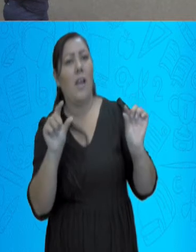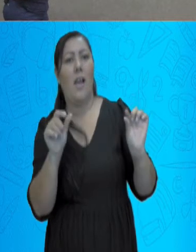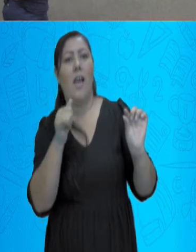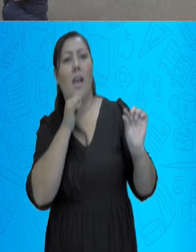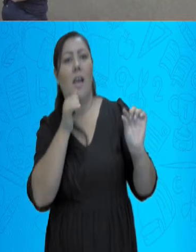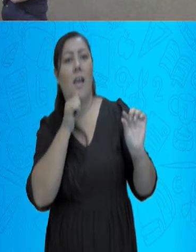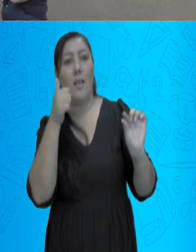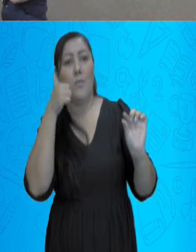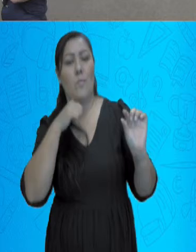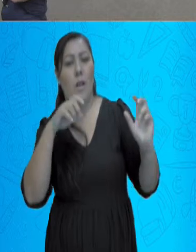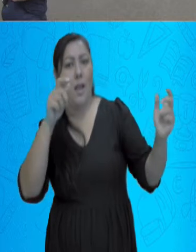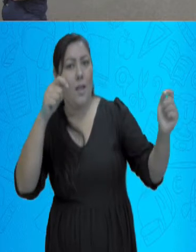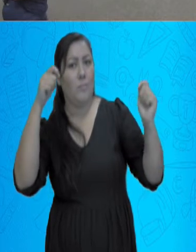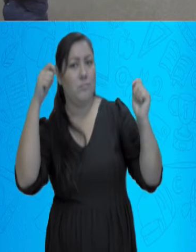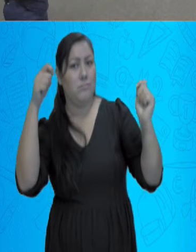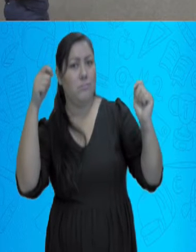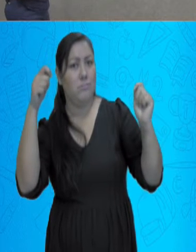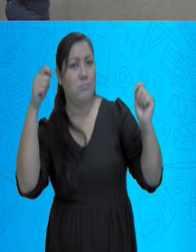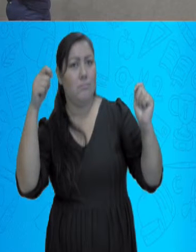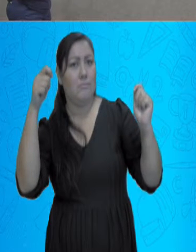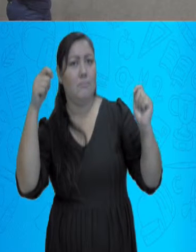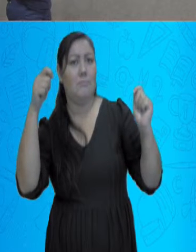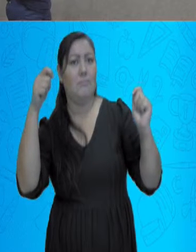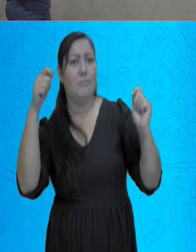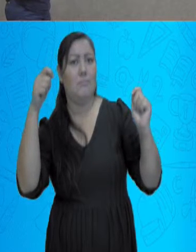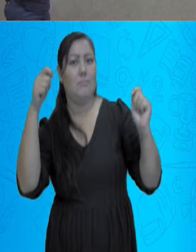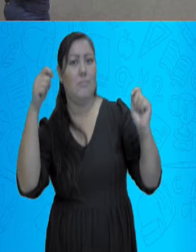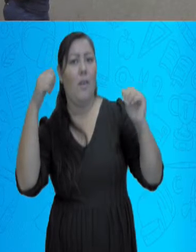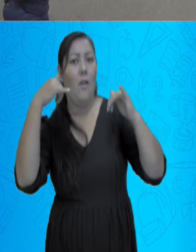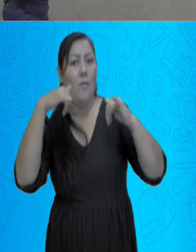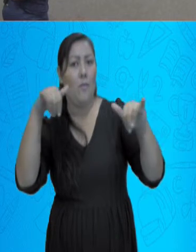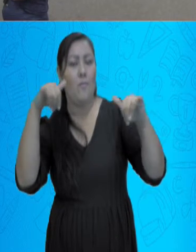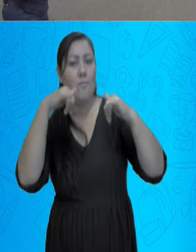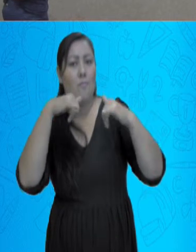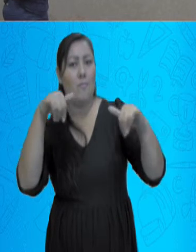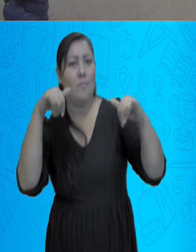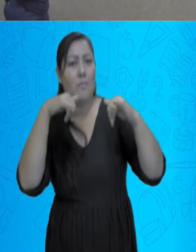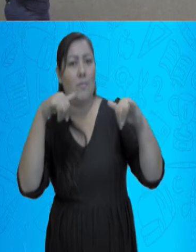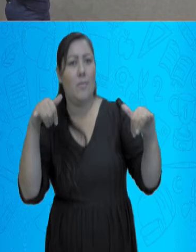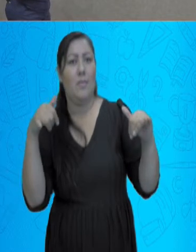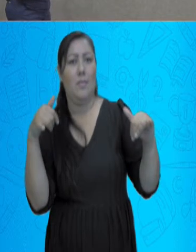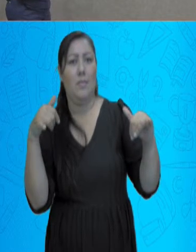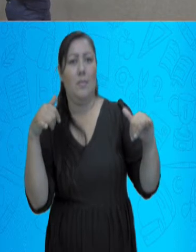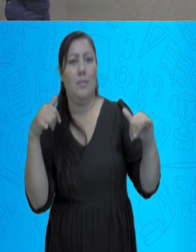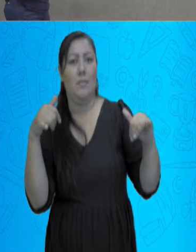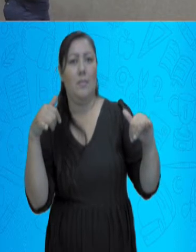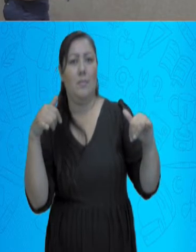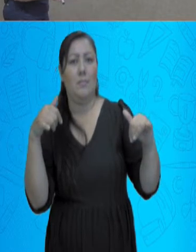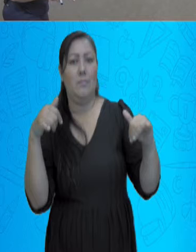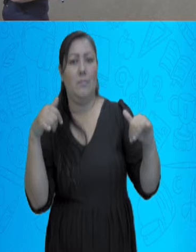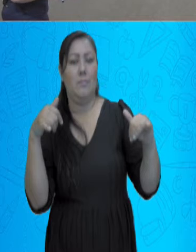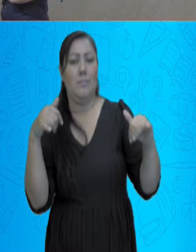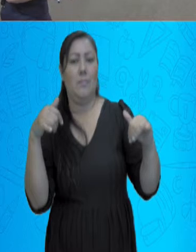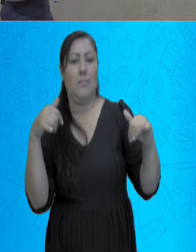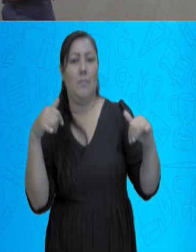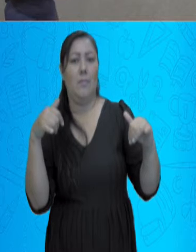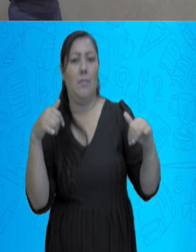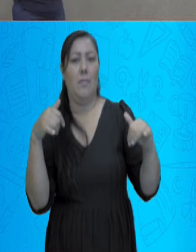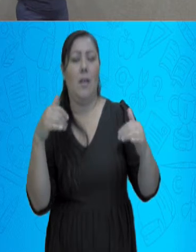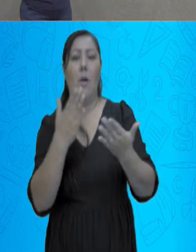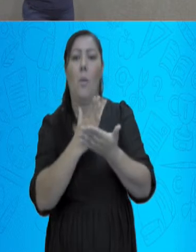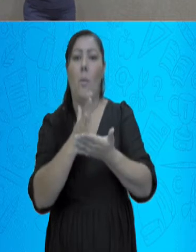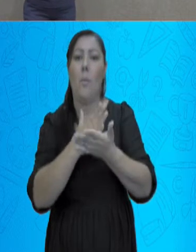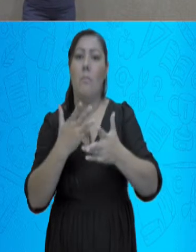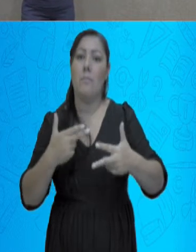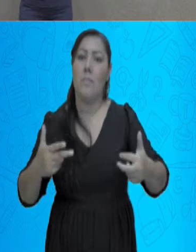moça segura um cartaz. Ela está levando a informação, né? Ela quer que algo seja feito. Então,